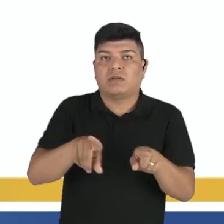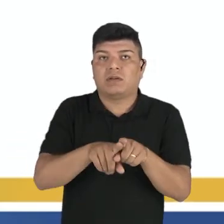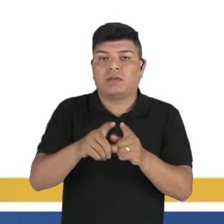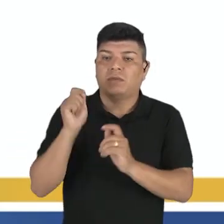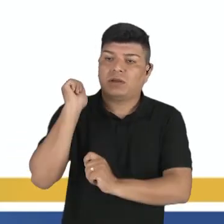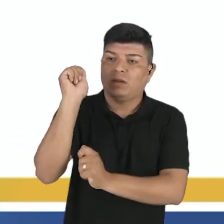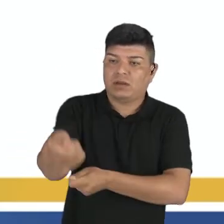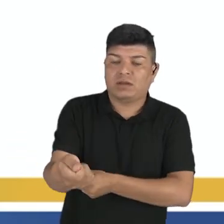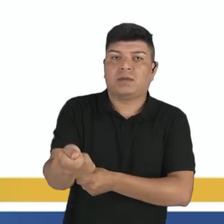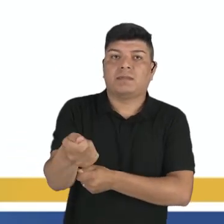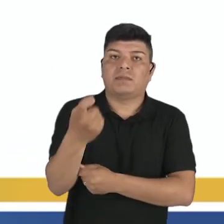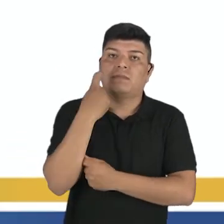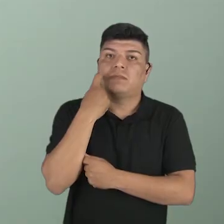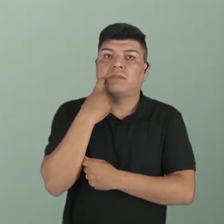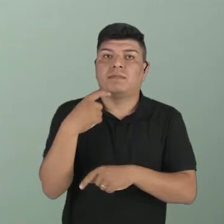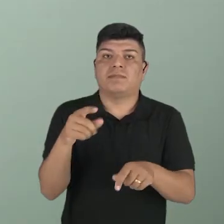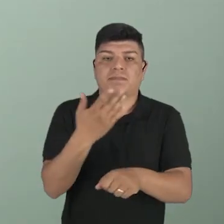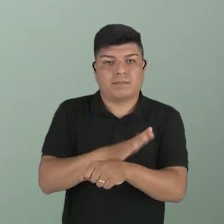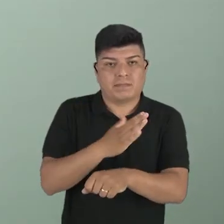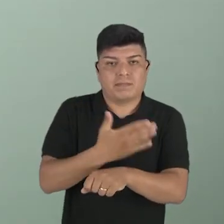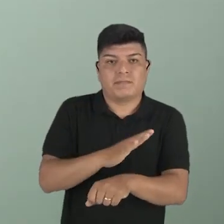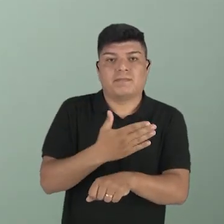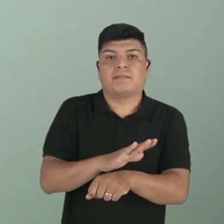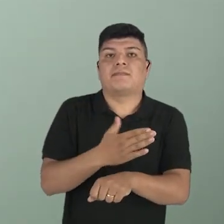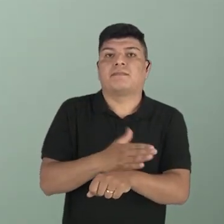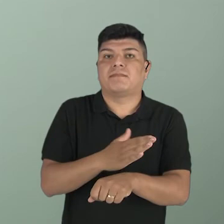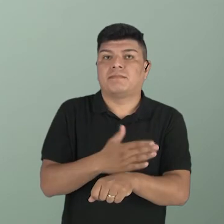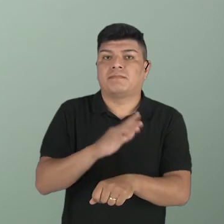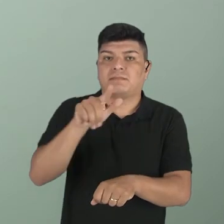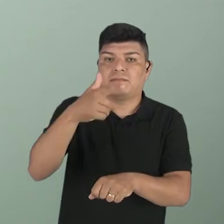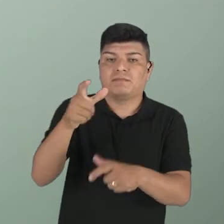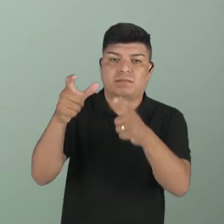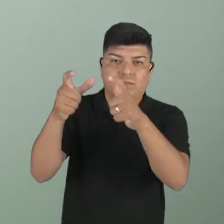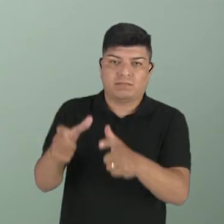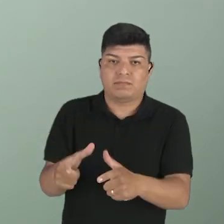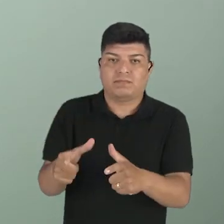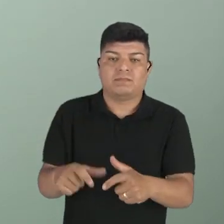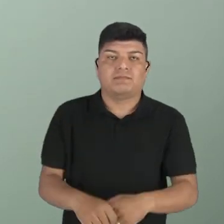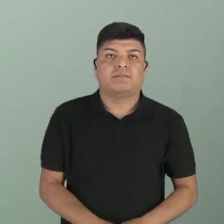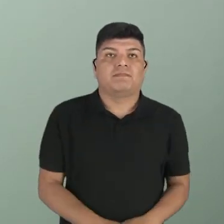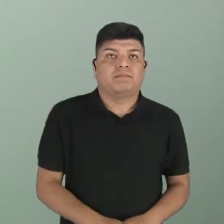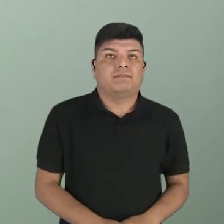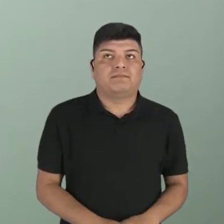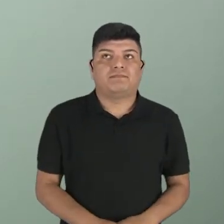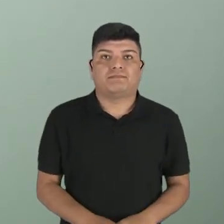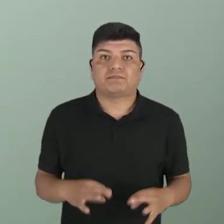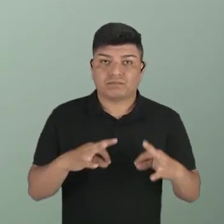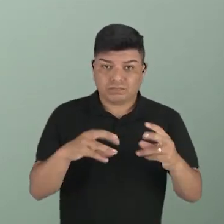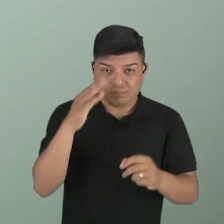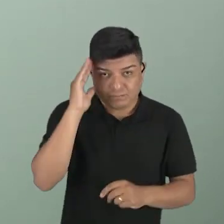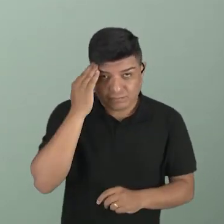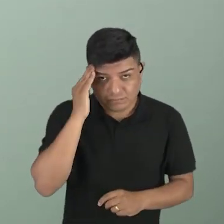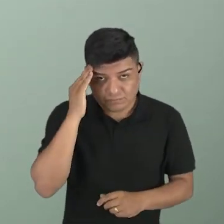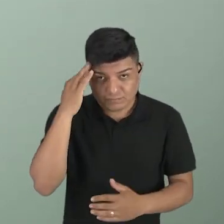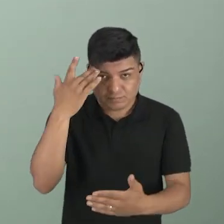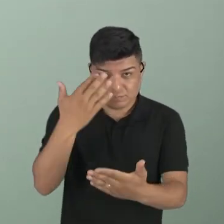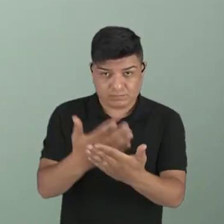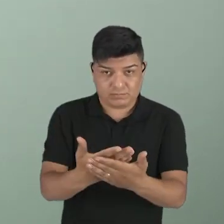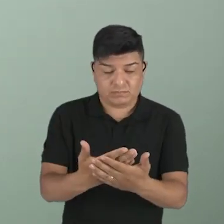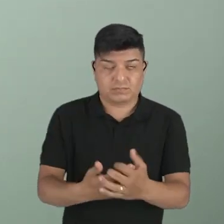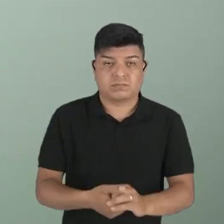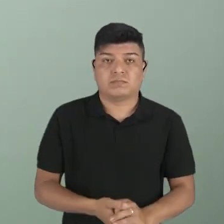pesca, que é uma atividade muito praticada também nesses outros locais aí. Todo mundo entendeu até